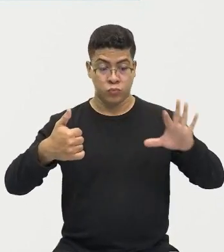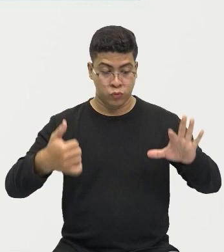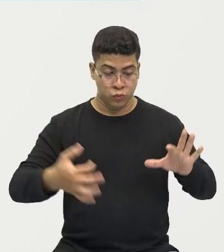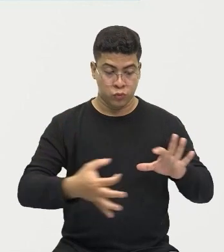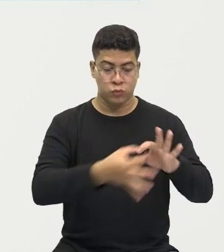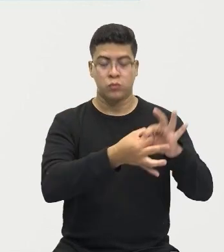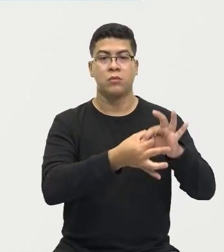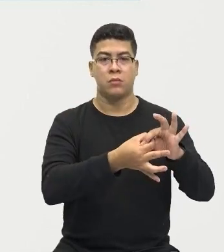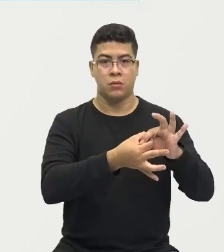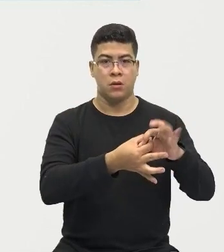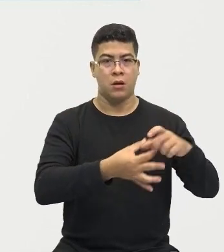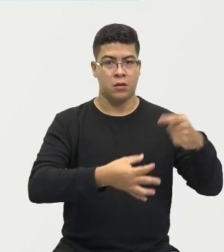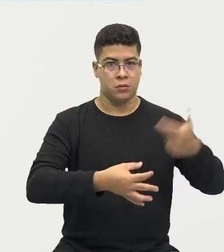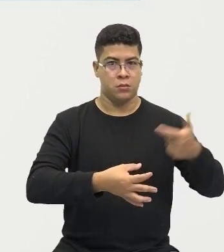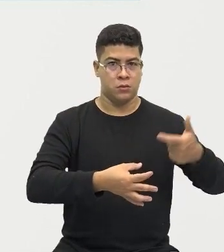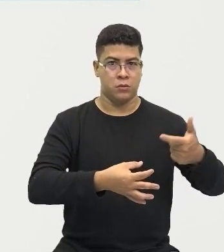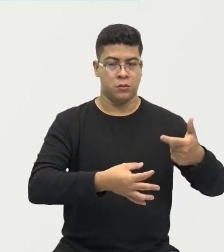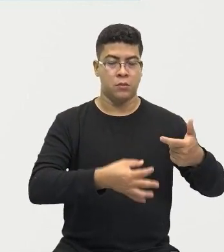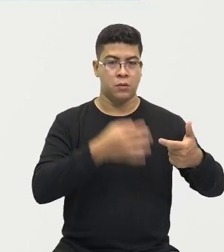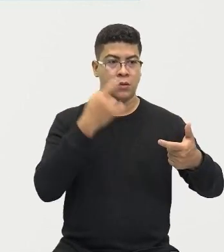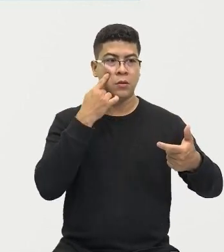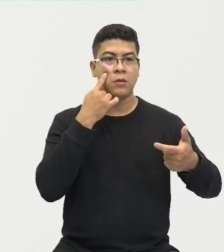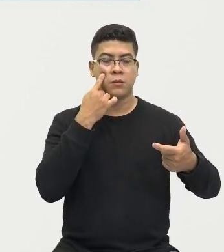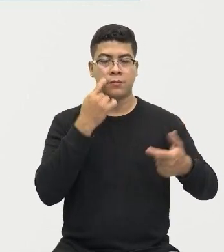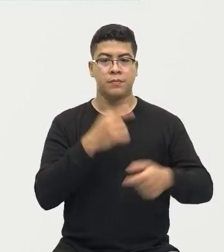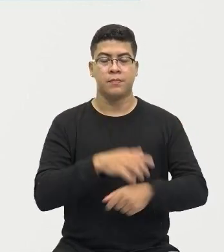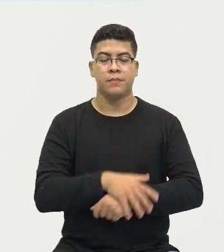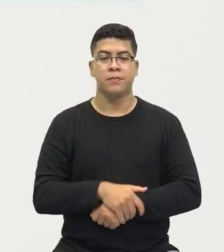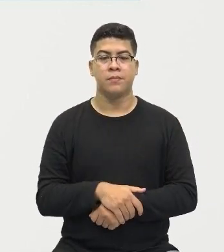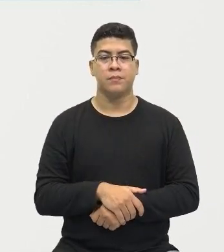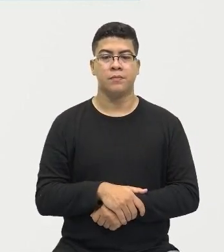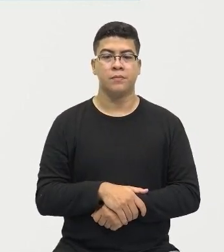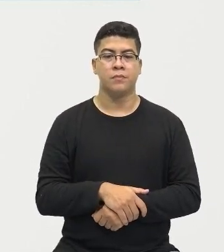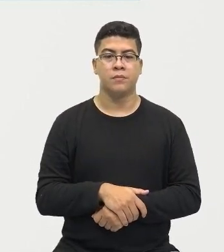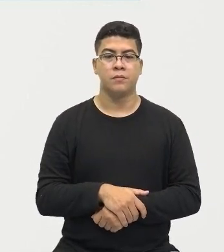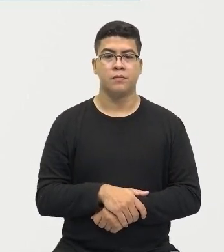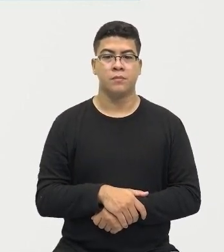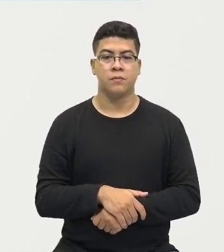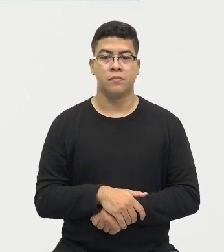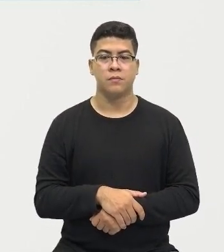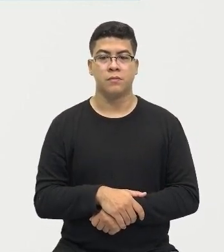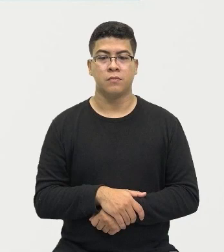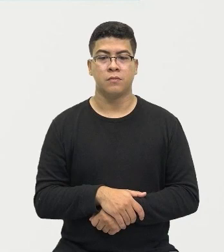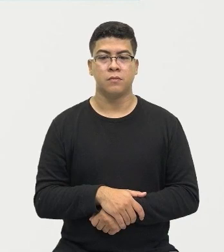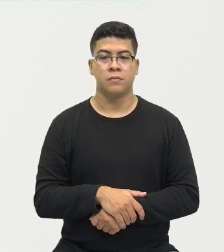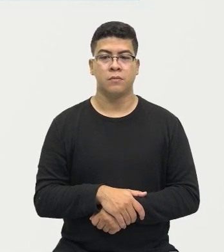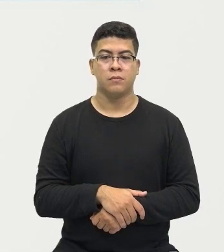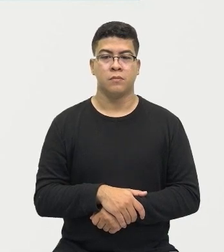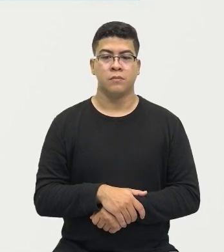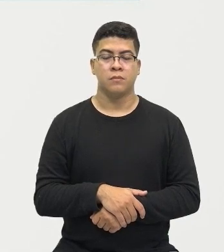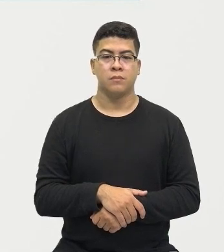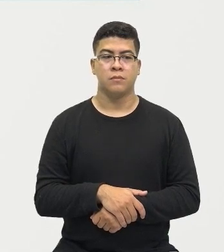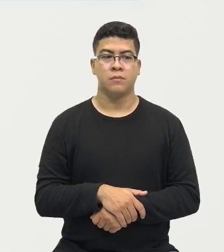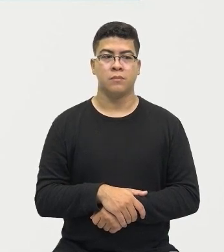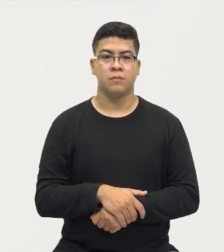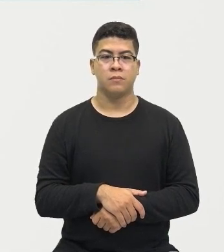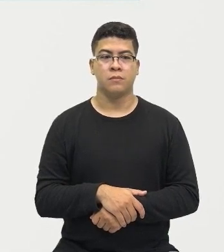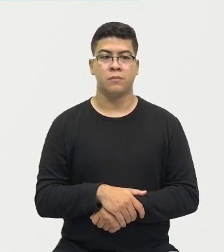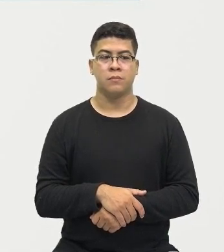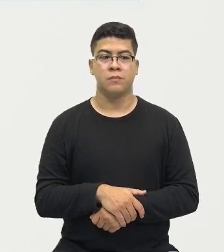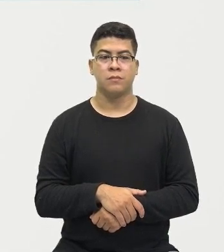da oração. Então, ela é uma oração subordinada, substantiva, subjetiva.